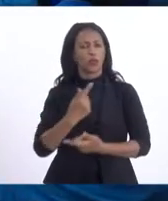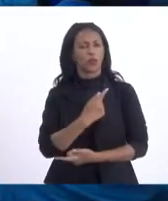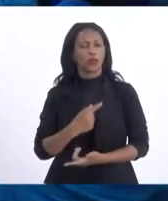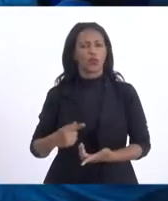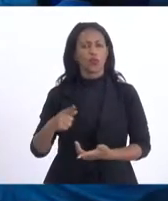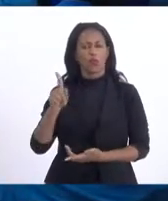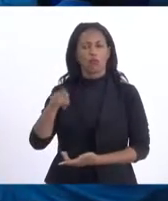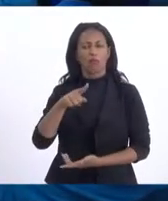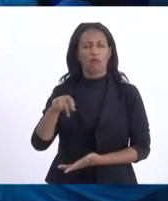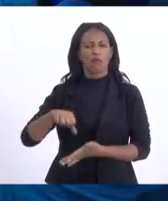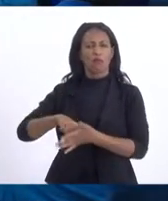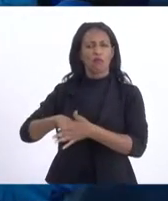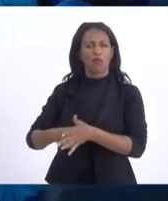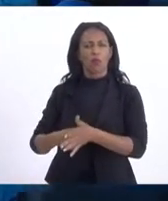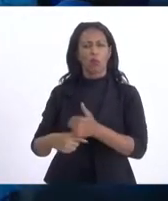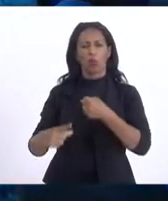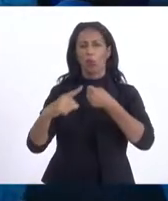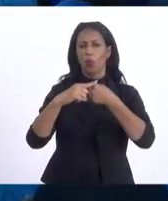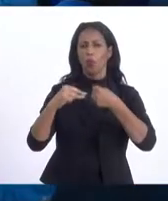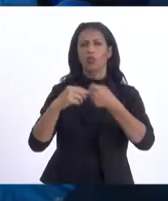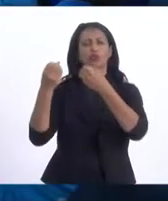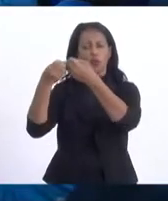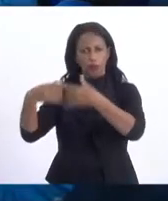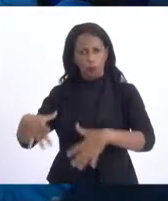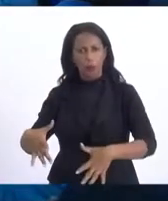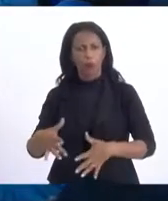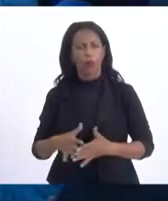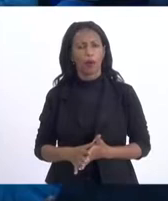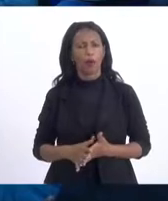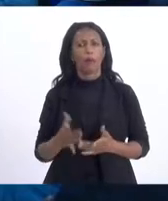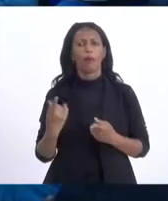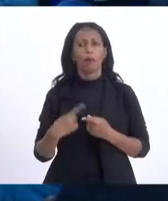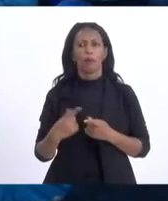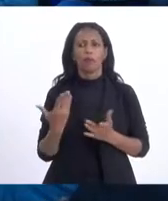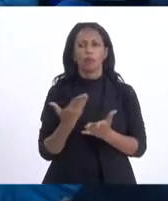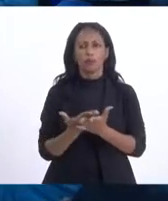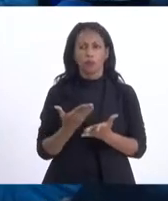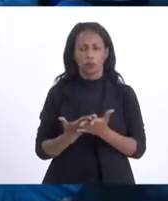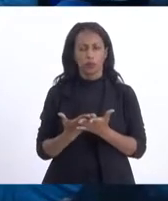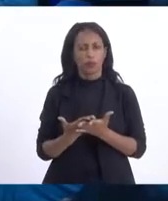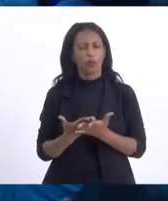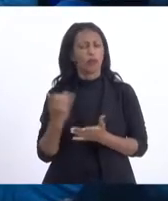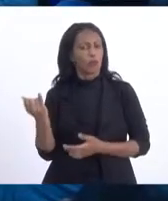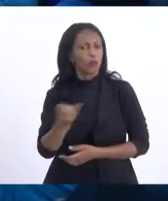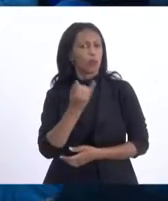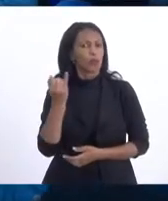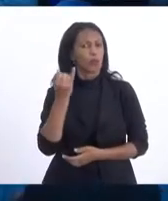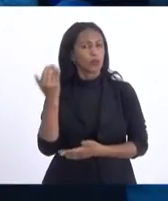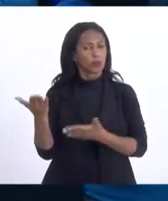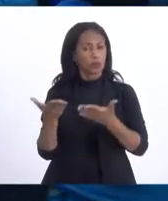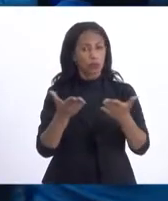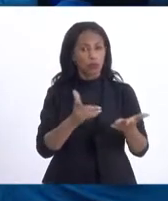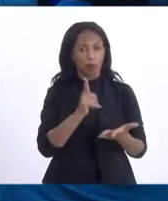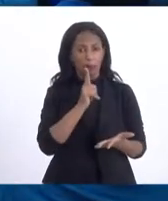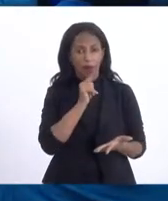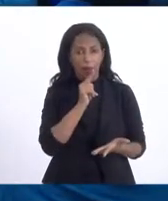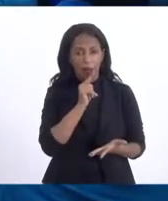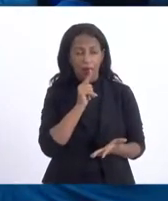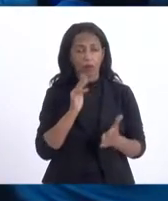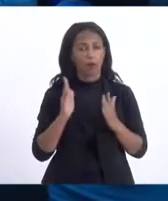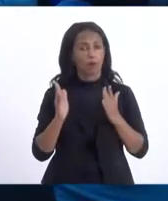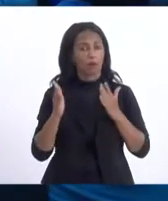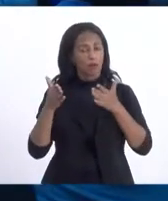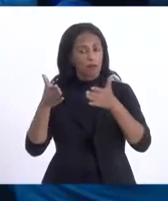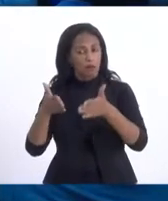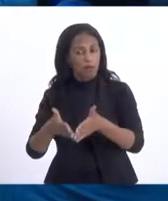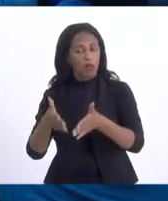vetou um artigo, nós derrubamos com um estudo. Foi muito importante, não só para a água, mas também para a